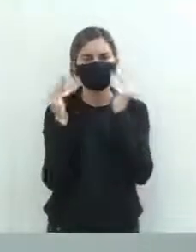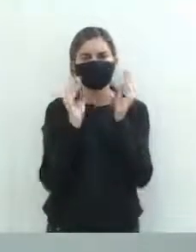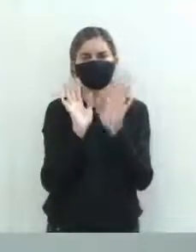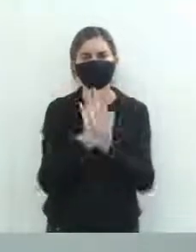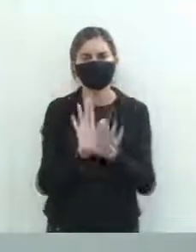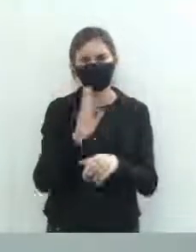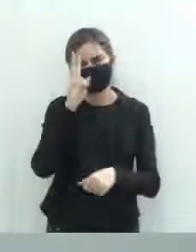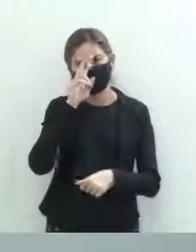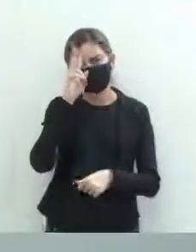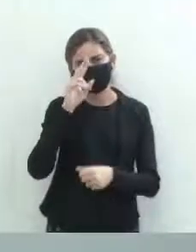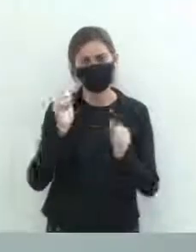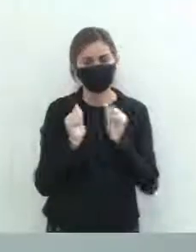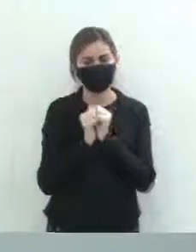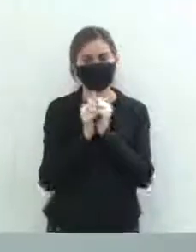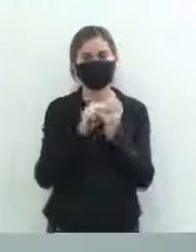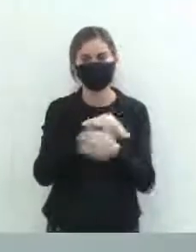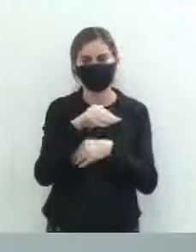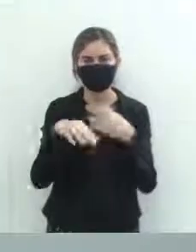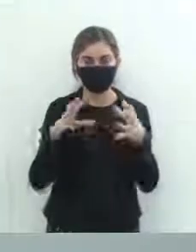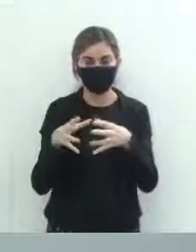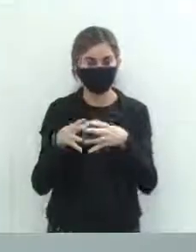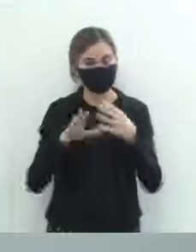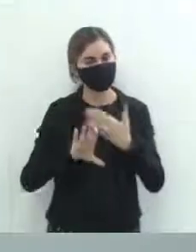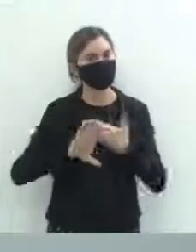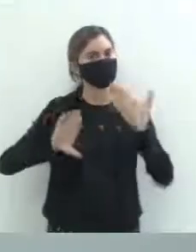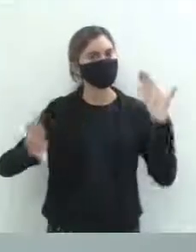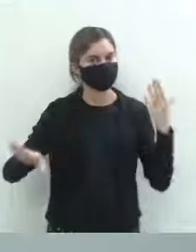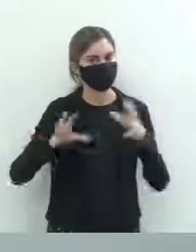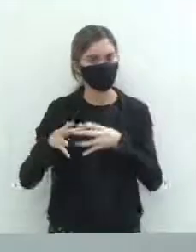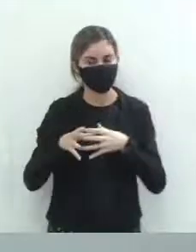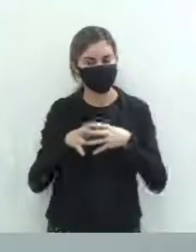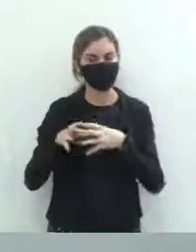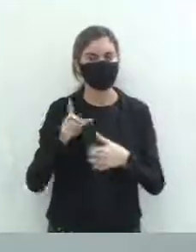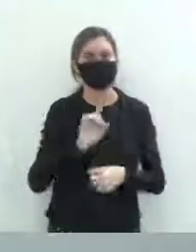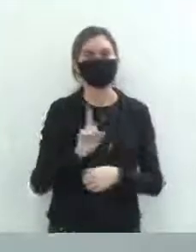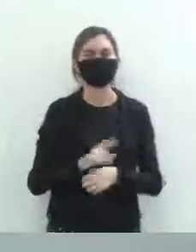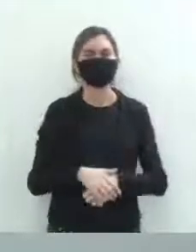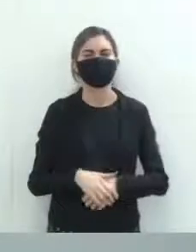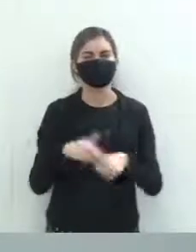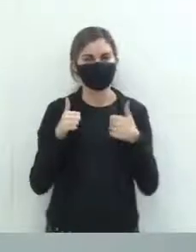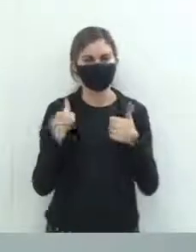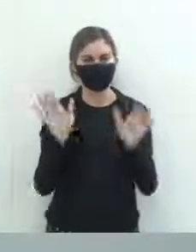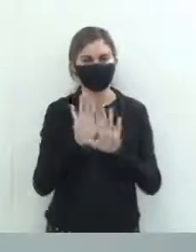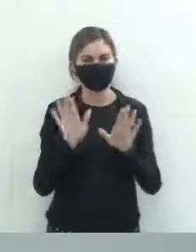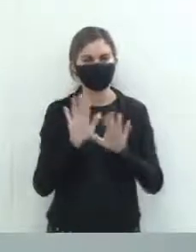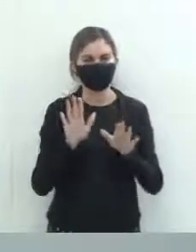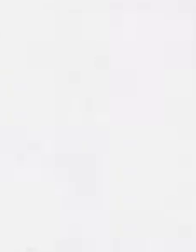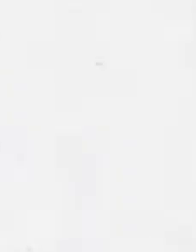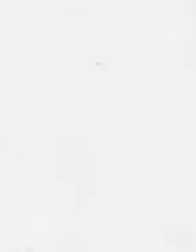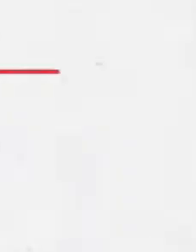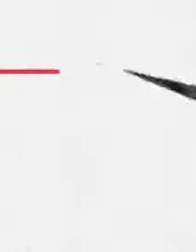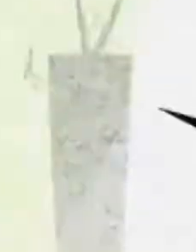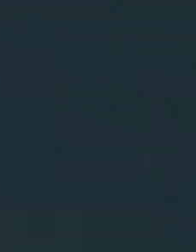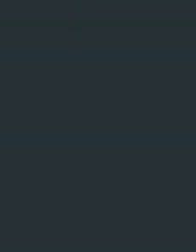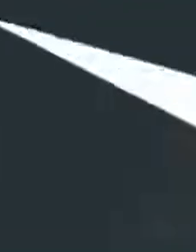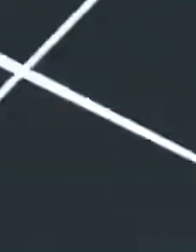vocês. Lembre-se, estamos juntos, misturados, porém não aglomerados, tá bom? Tchau, galera. Um beijo.